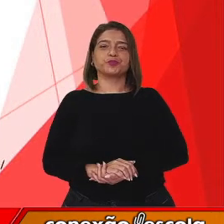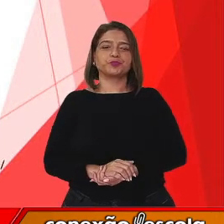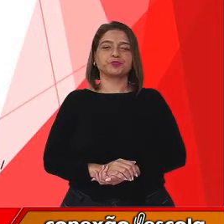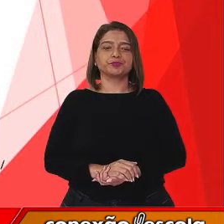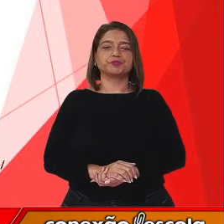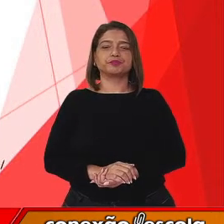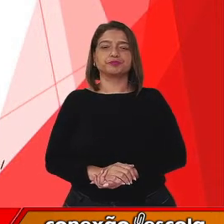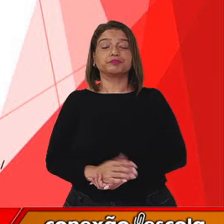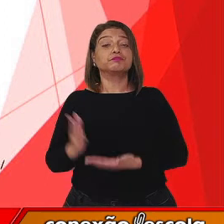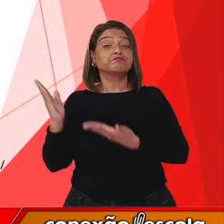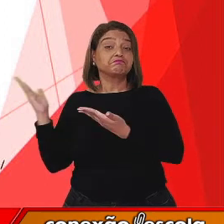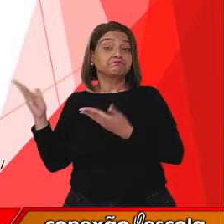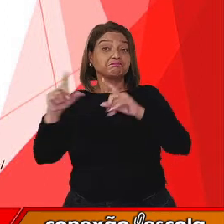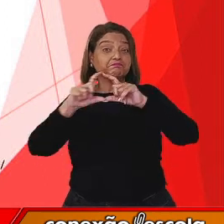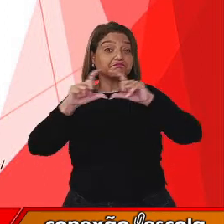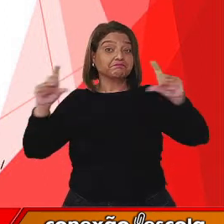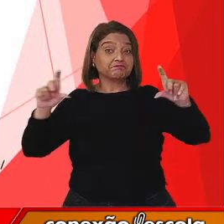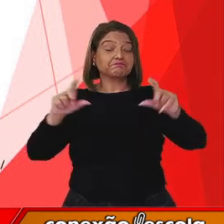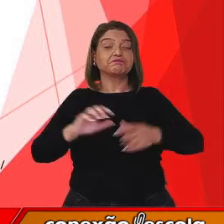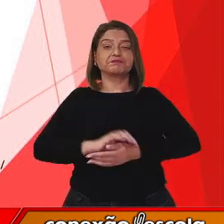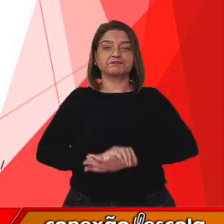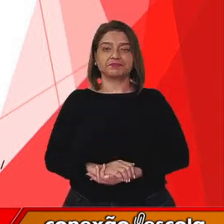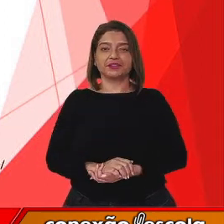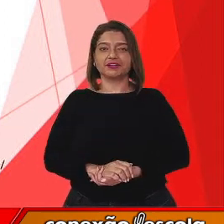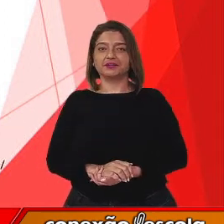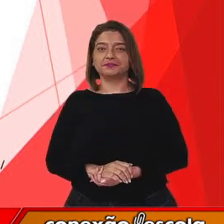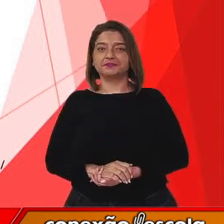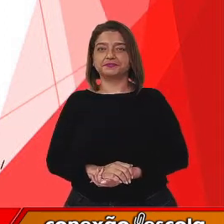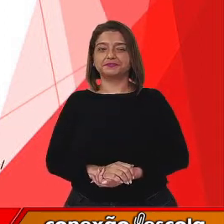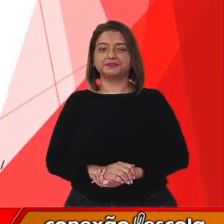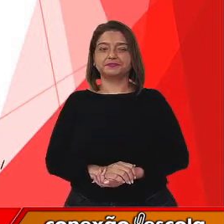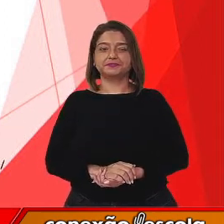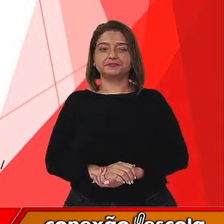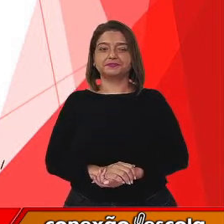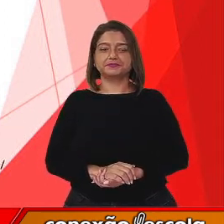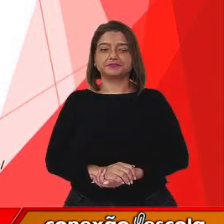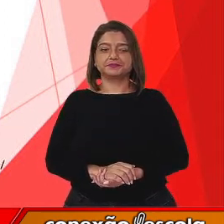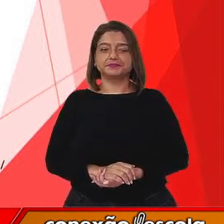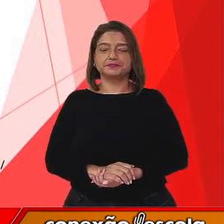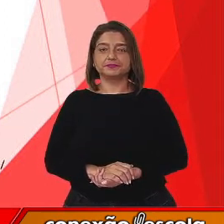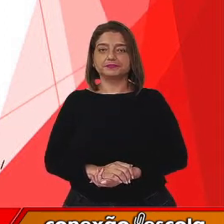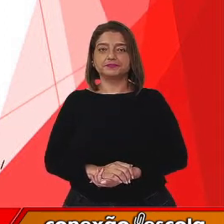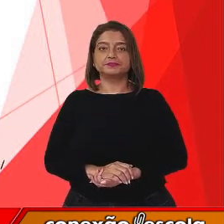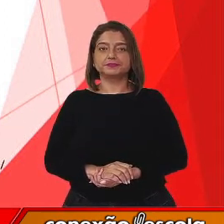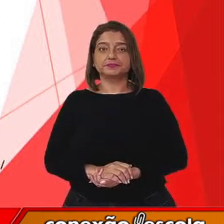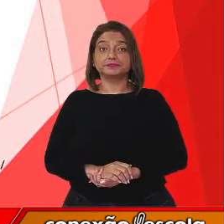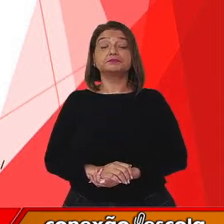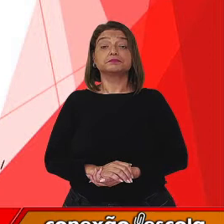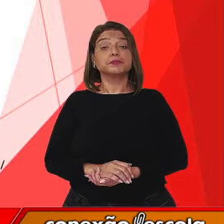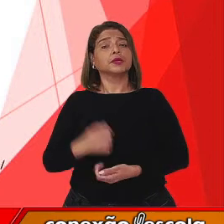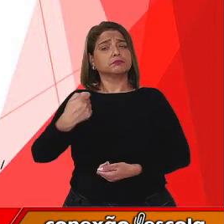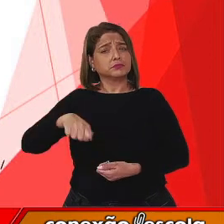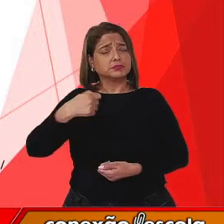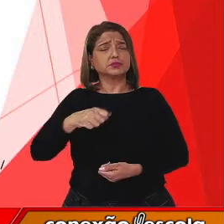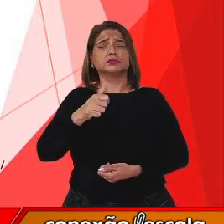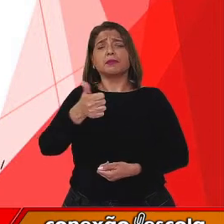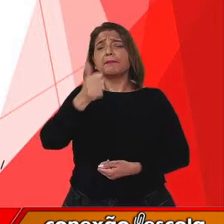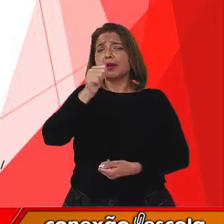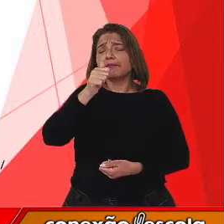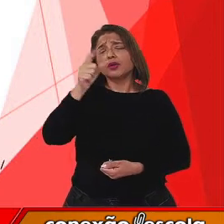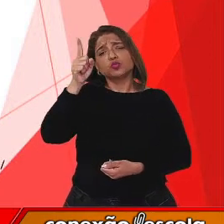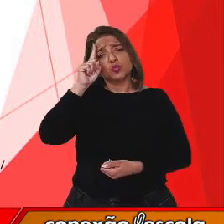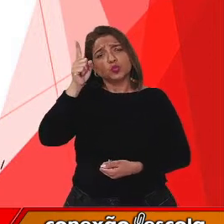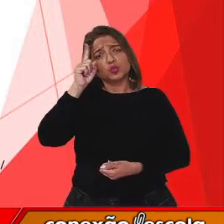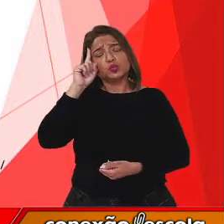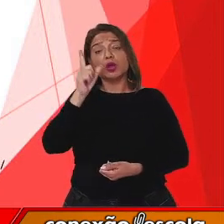Drink plenty of water. Limit dairy, 1 to 2 servings a day. Avoid sugary drinks. Então, vamos beber muita